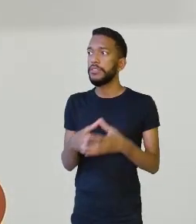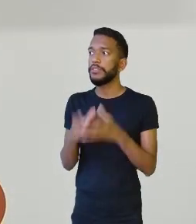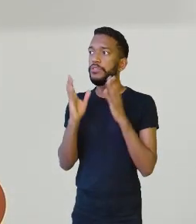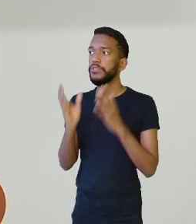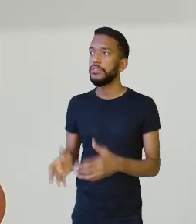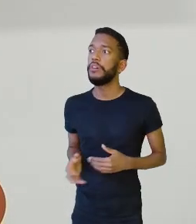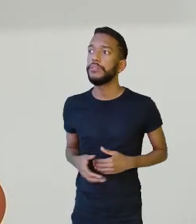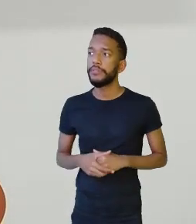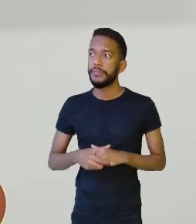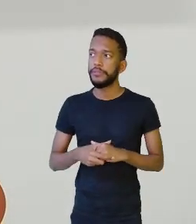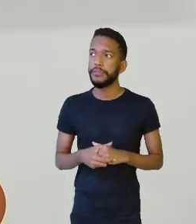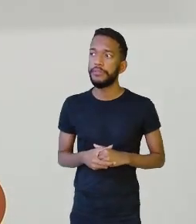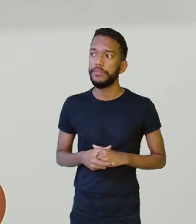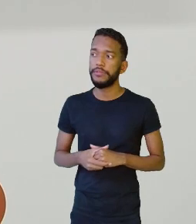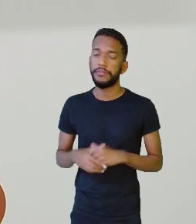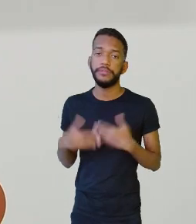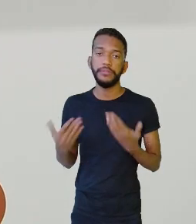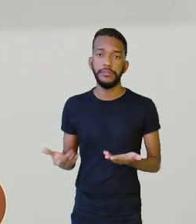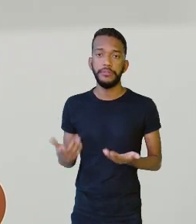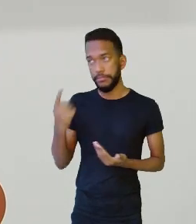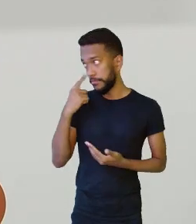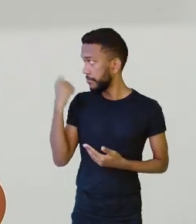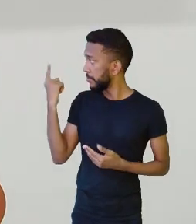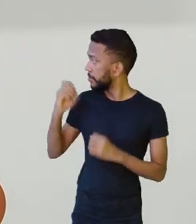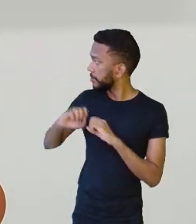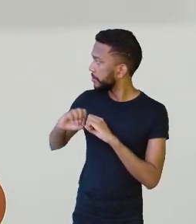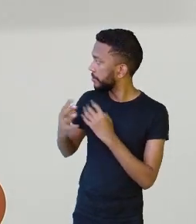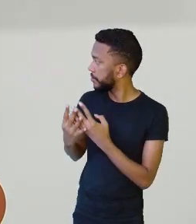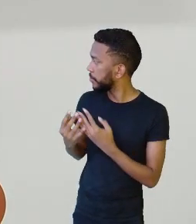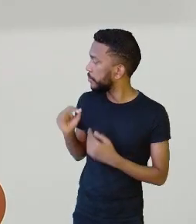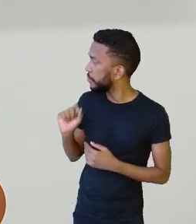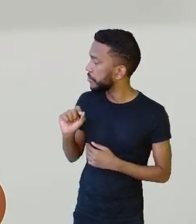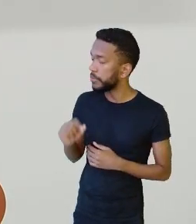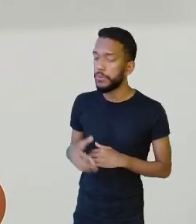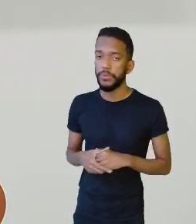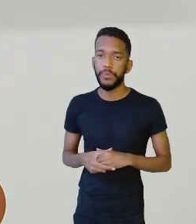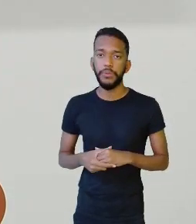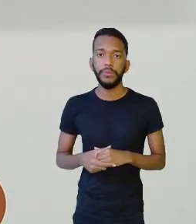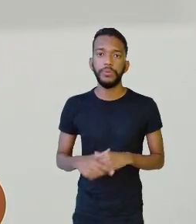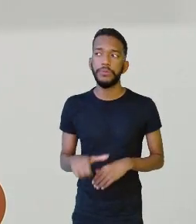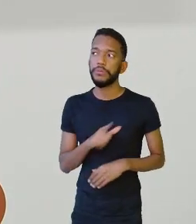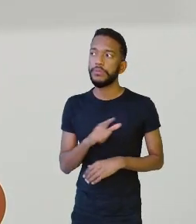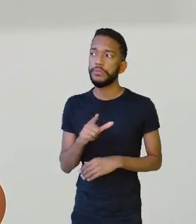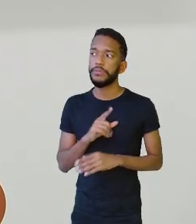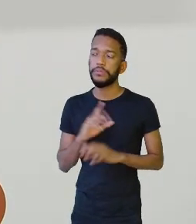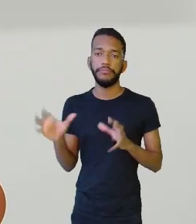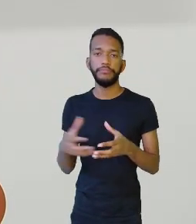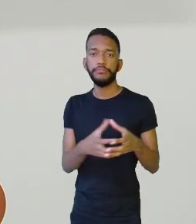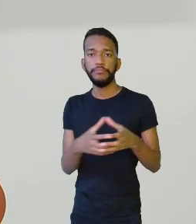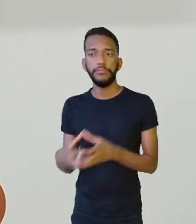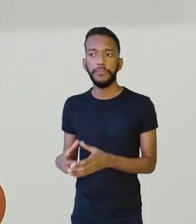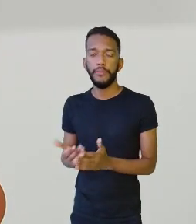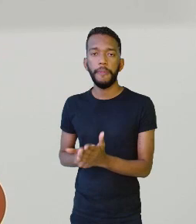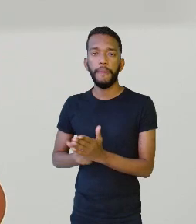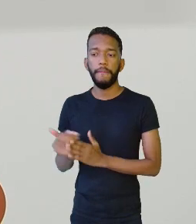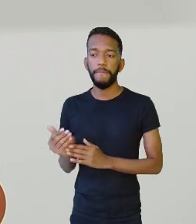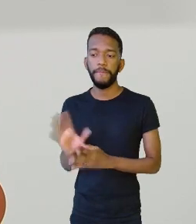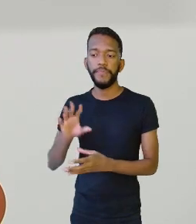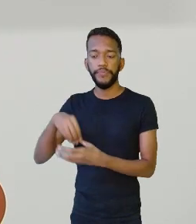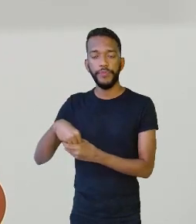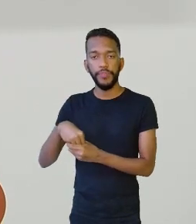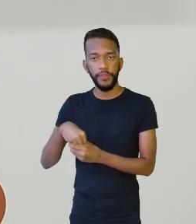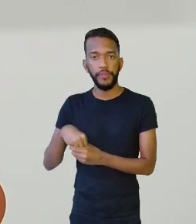Então, como tem dizendo agora nesse slide, olha, a obtenção dos escravos começava no interior do